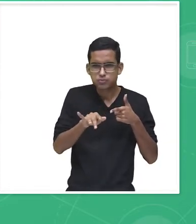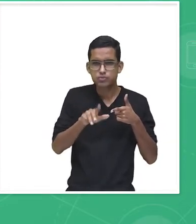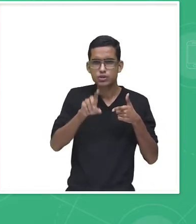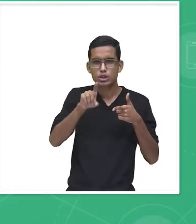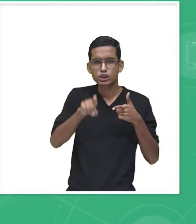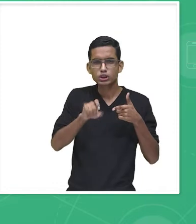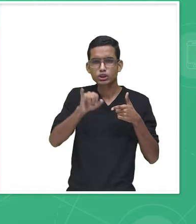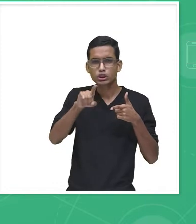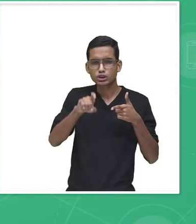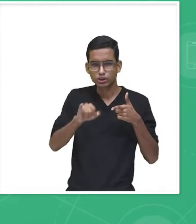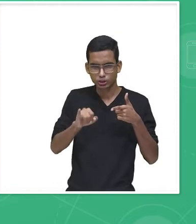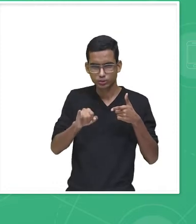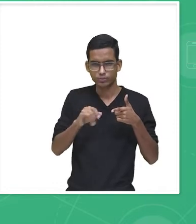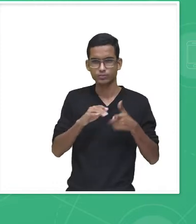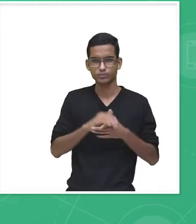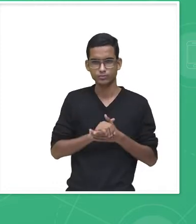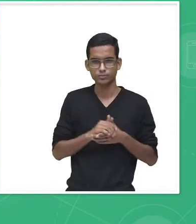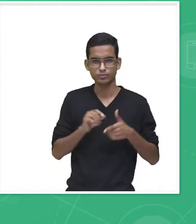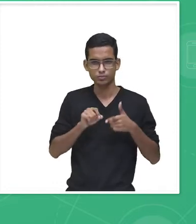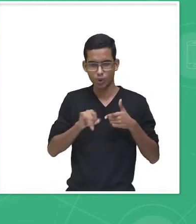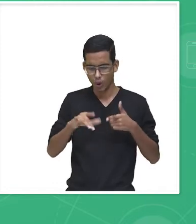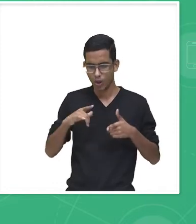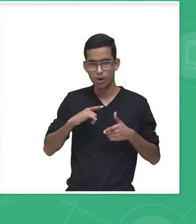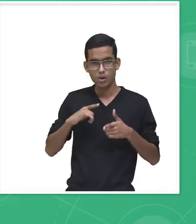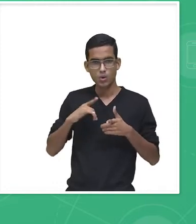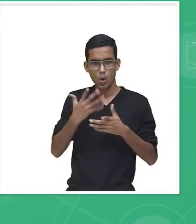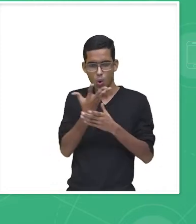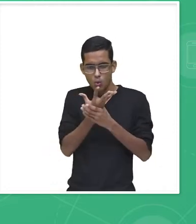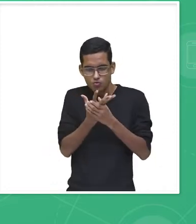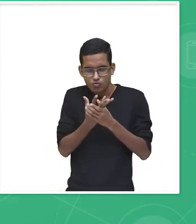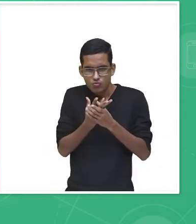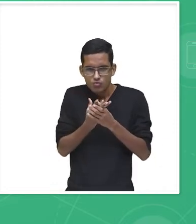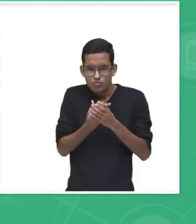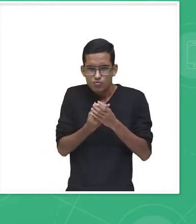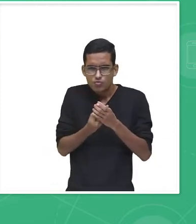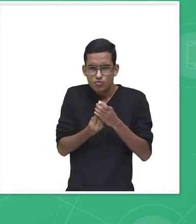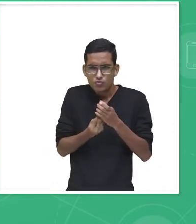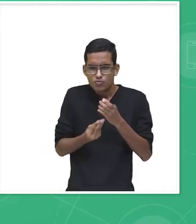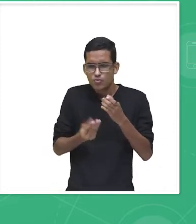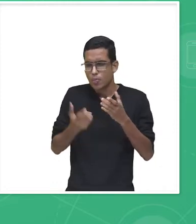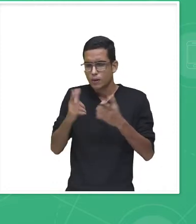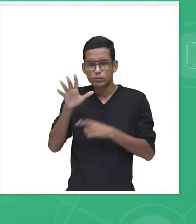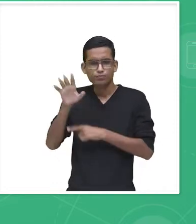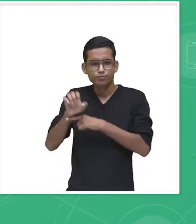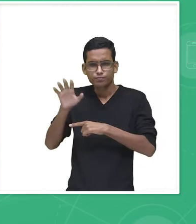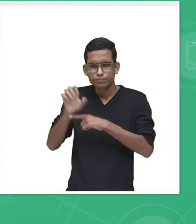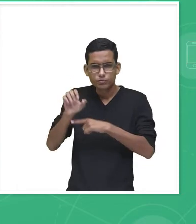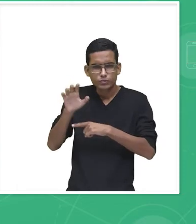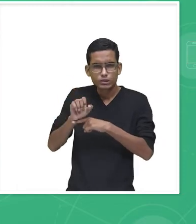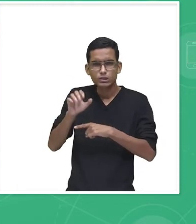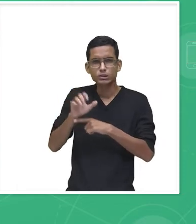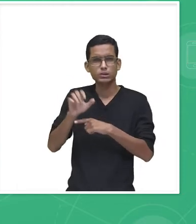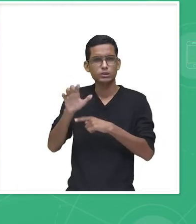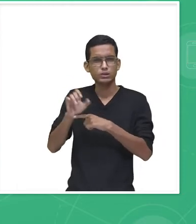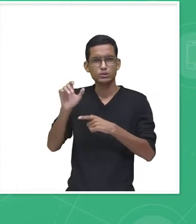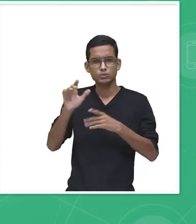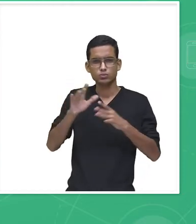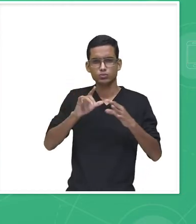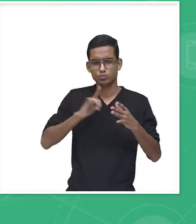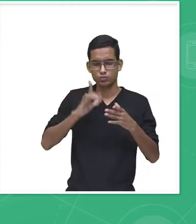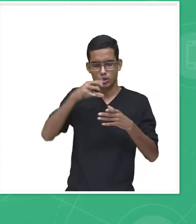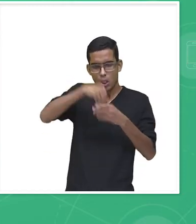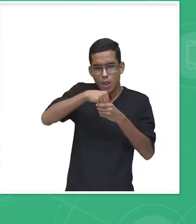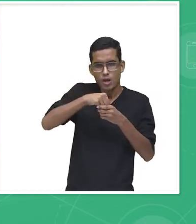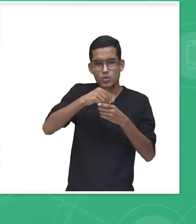dentro dos rins E aí os meninos vão coletando com excesso de sais ali e minerais que vai transformar